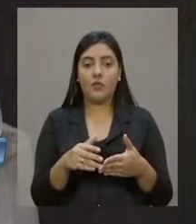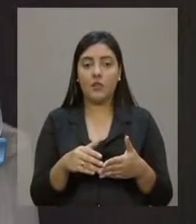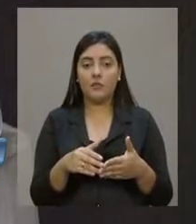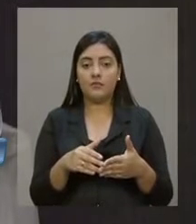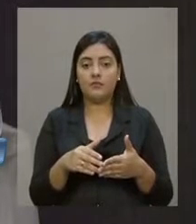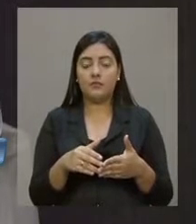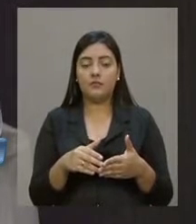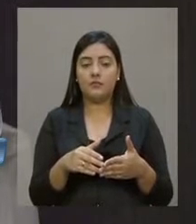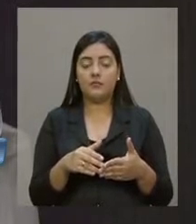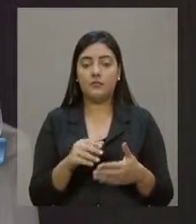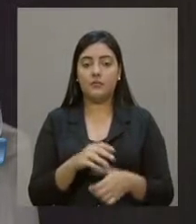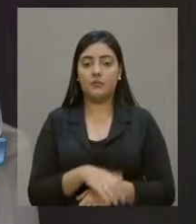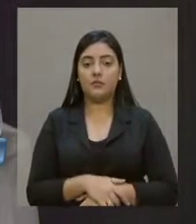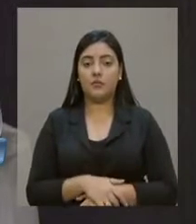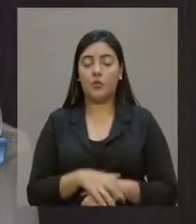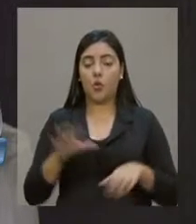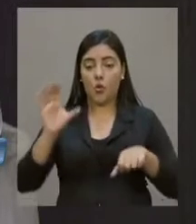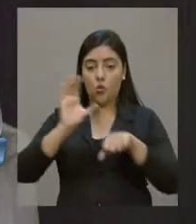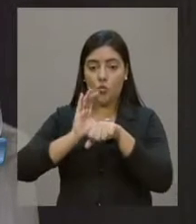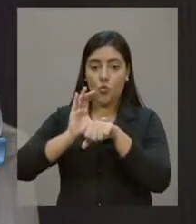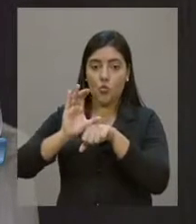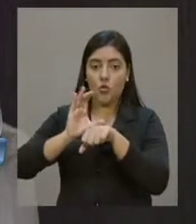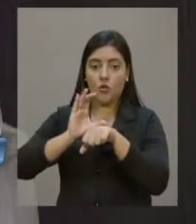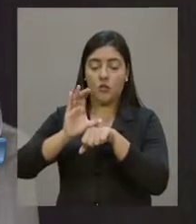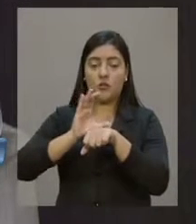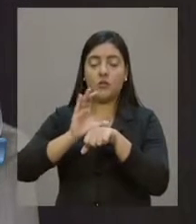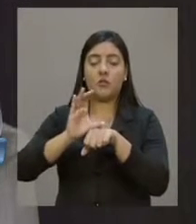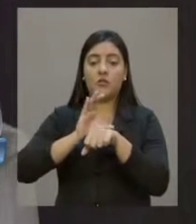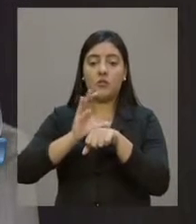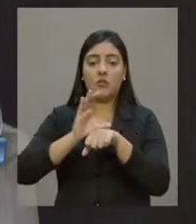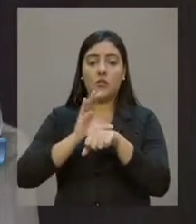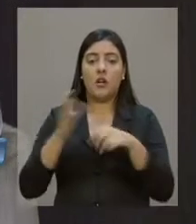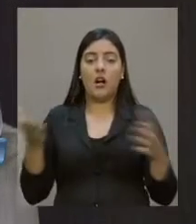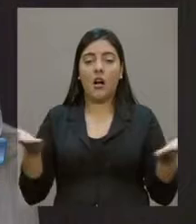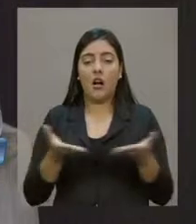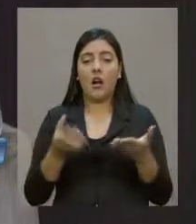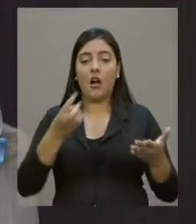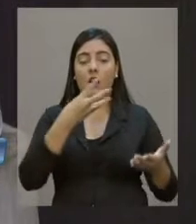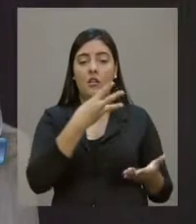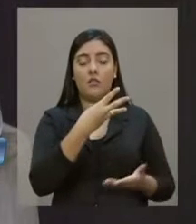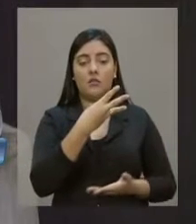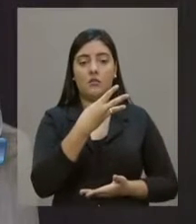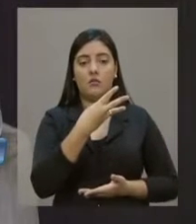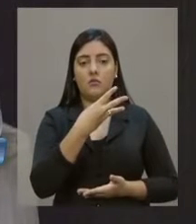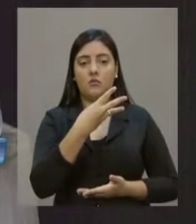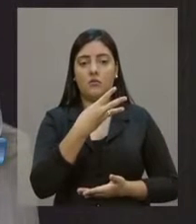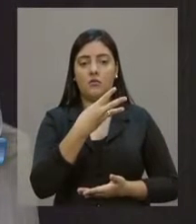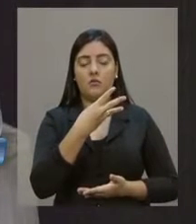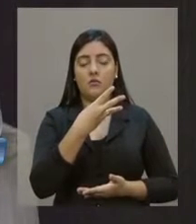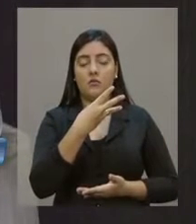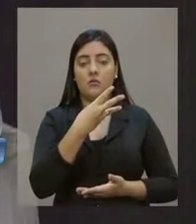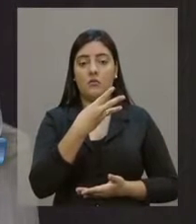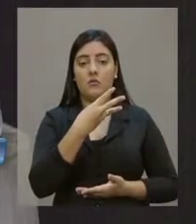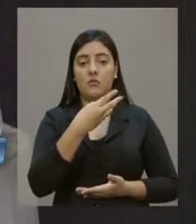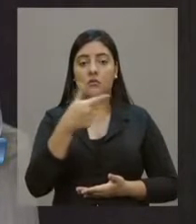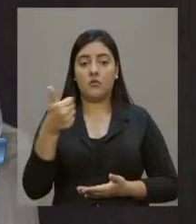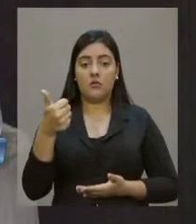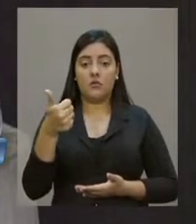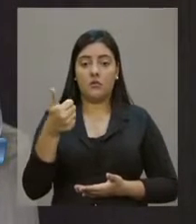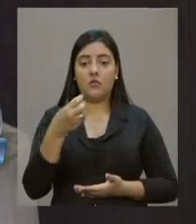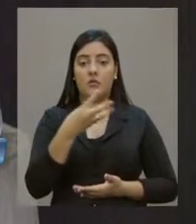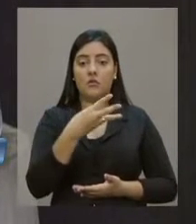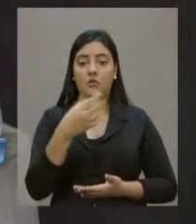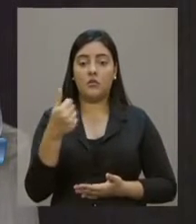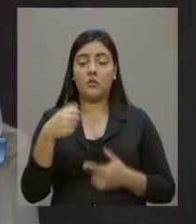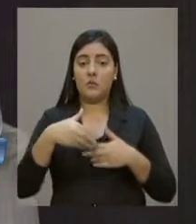e o ditame de uma Constituição republicana que acaba de completar agora vai completar 31 anos, no